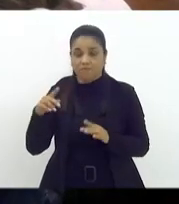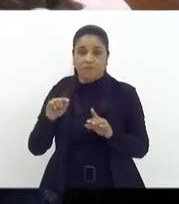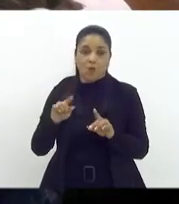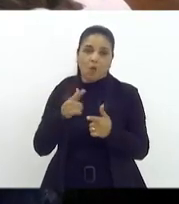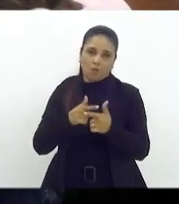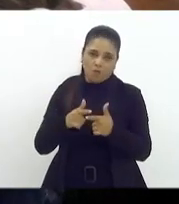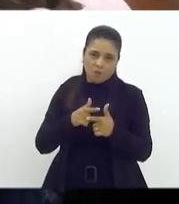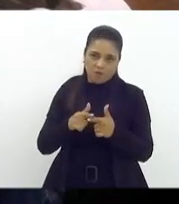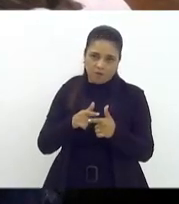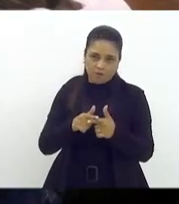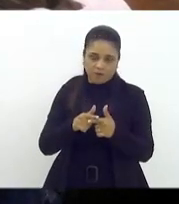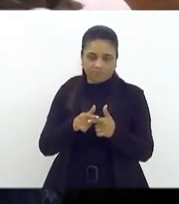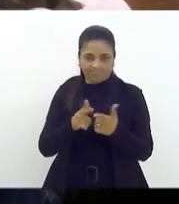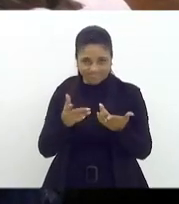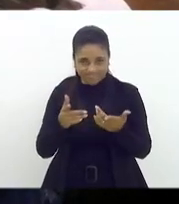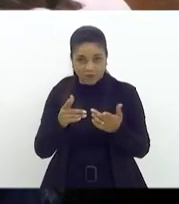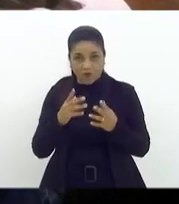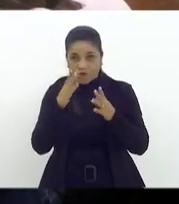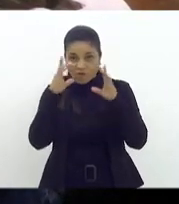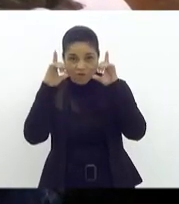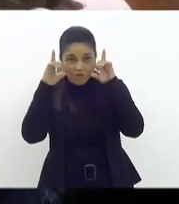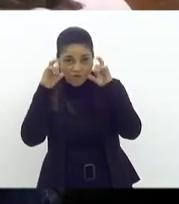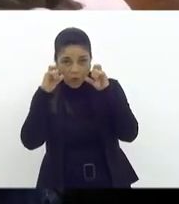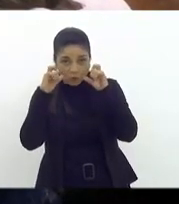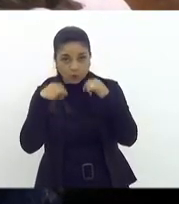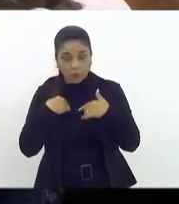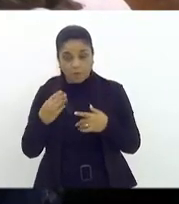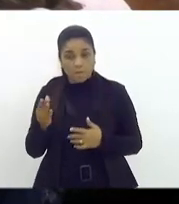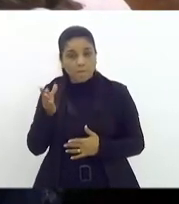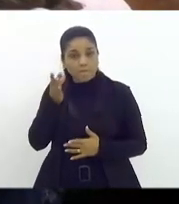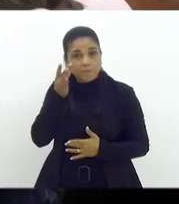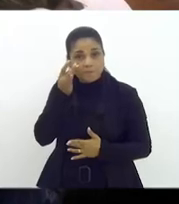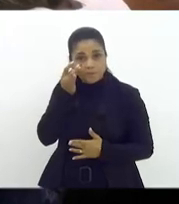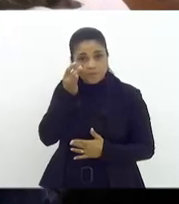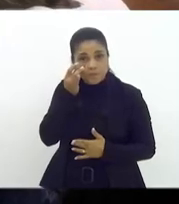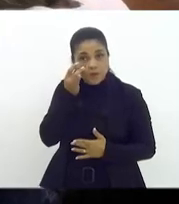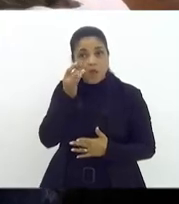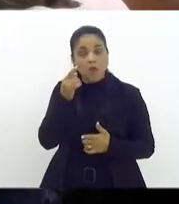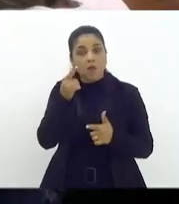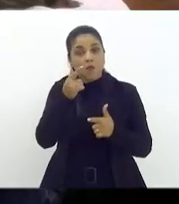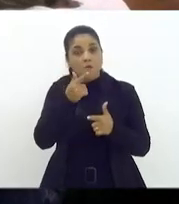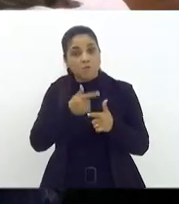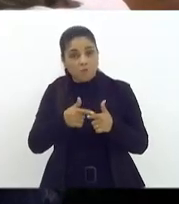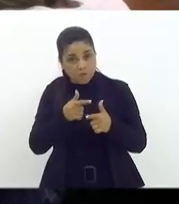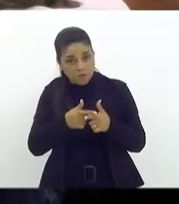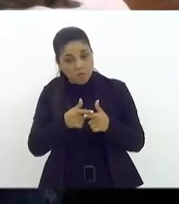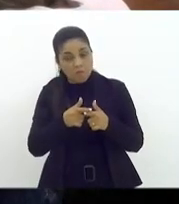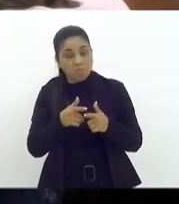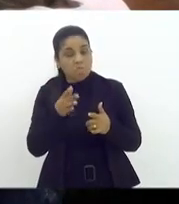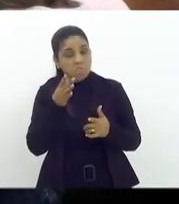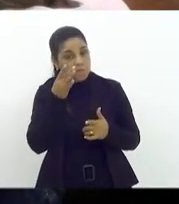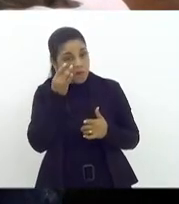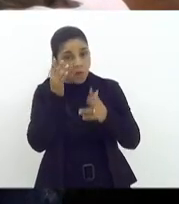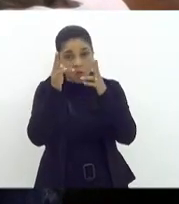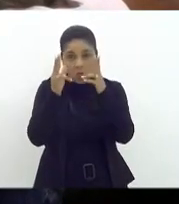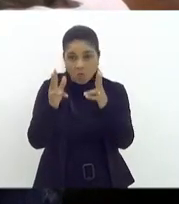é problema não é porque se é fotográfica presencial ele é tão problemático ser presencial